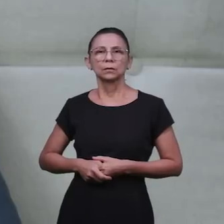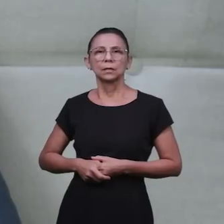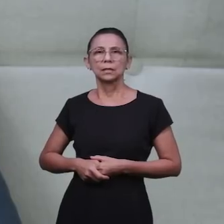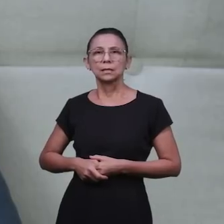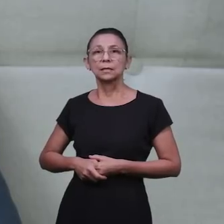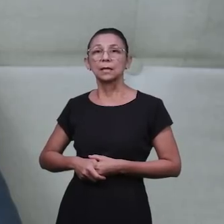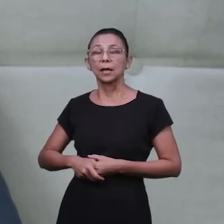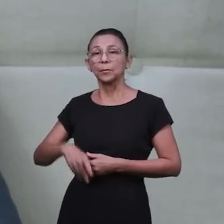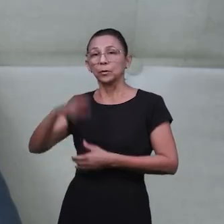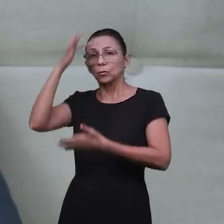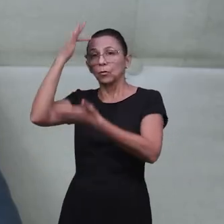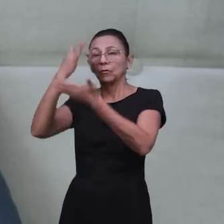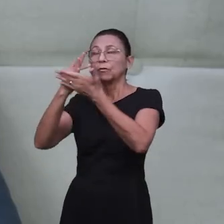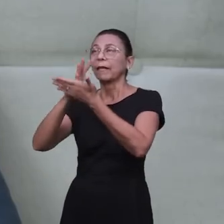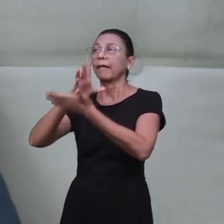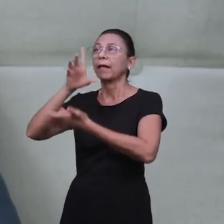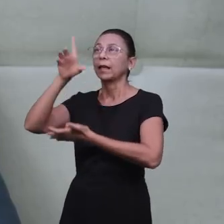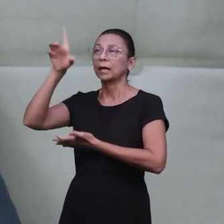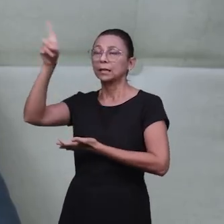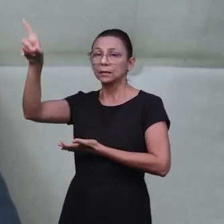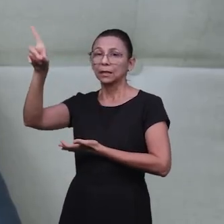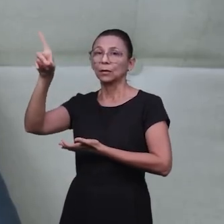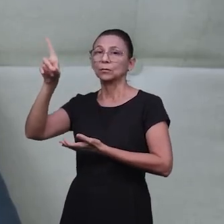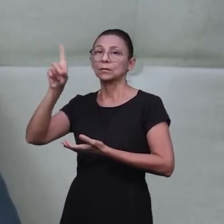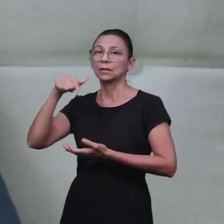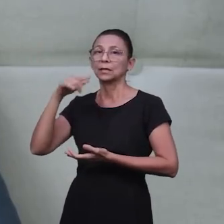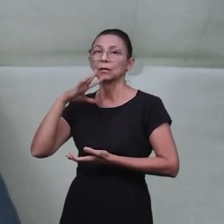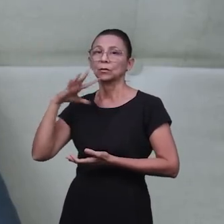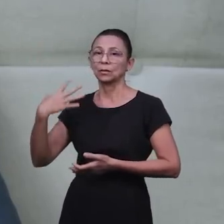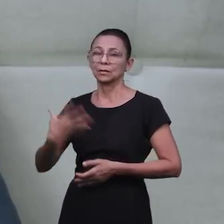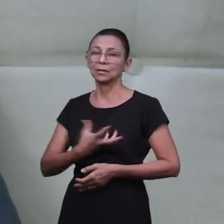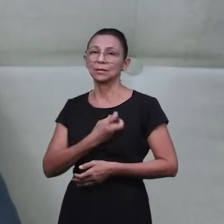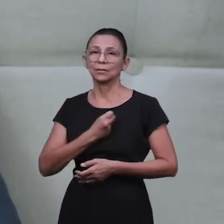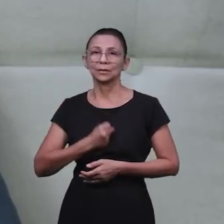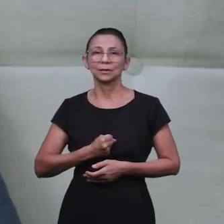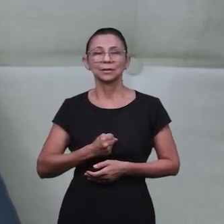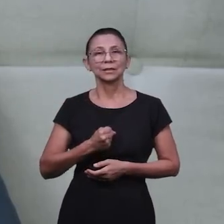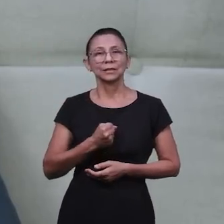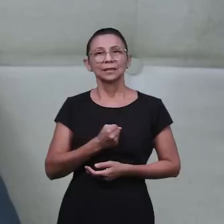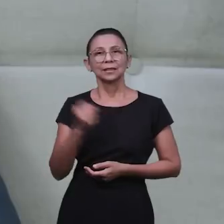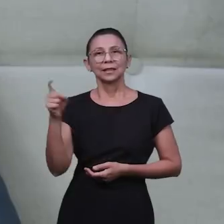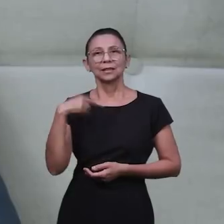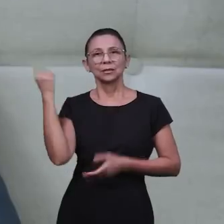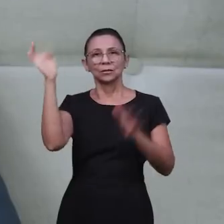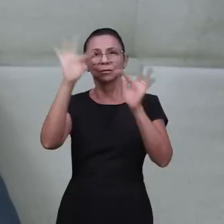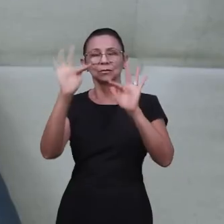de lá que vem a nossa redenção. A todos, um feliz